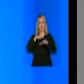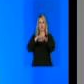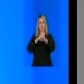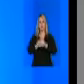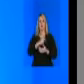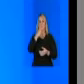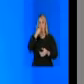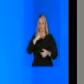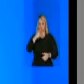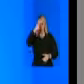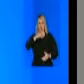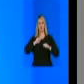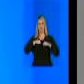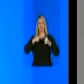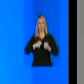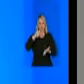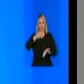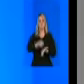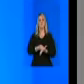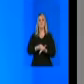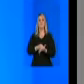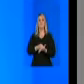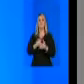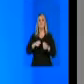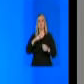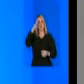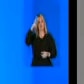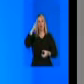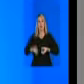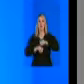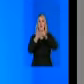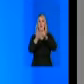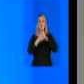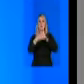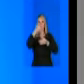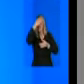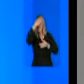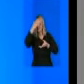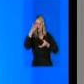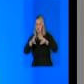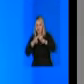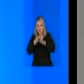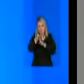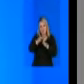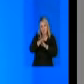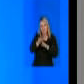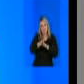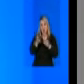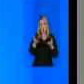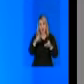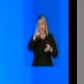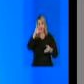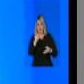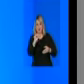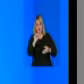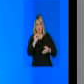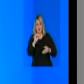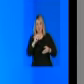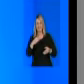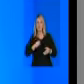com mais rigor e principalmente com mais informação e conscientização. O Rio de Janeiro hoje vive uma questão grave,